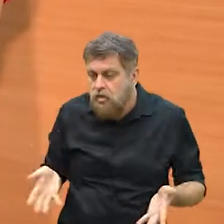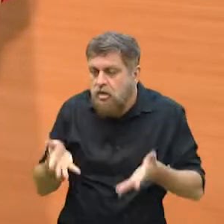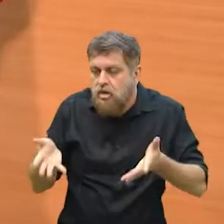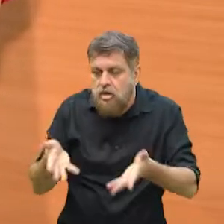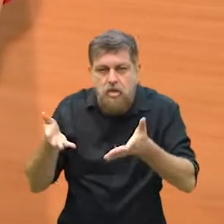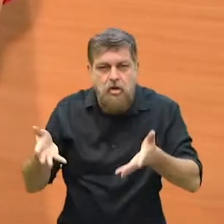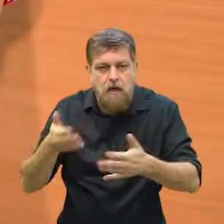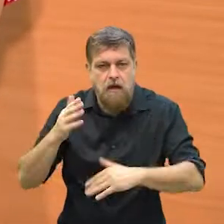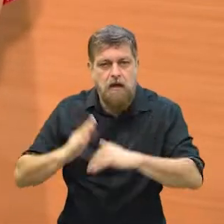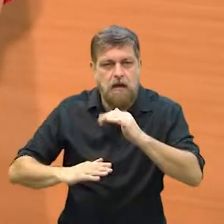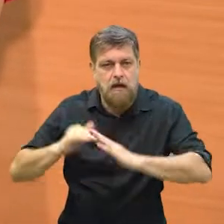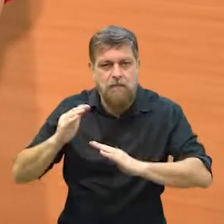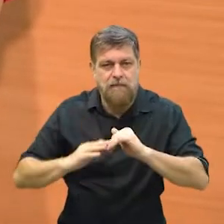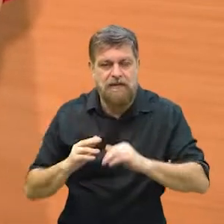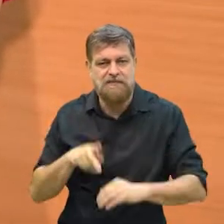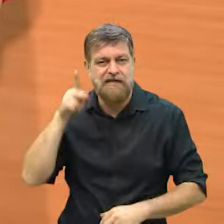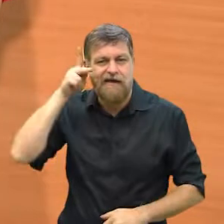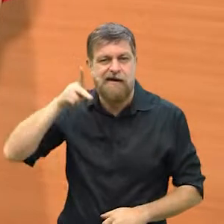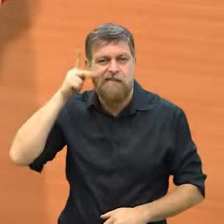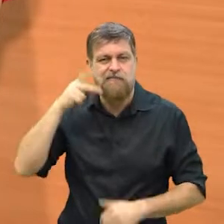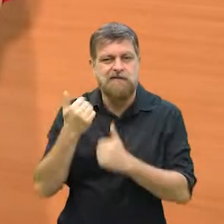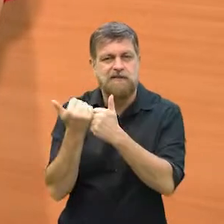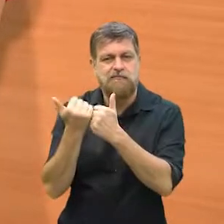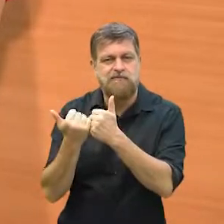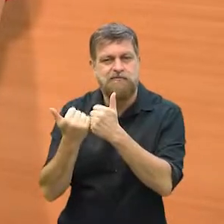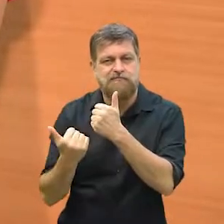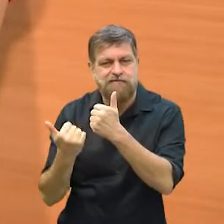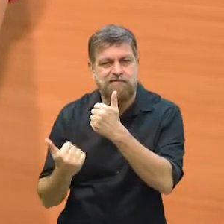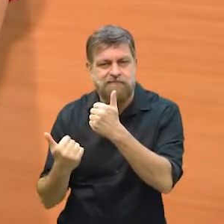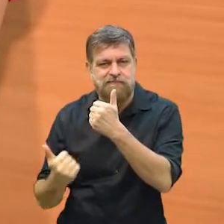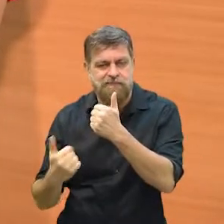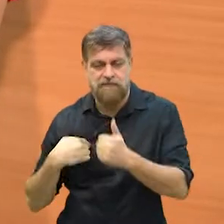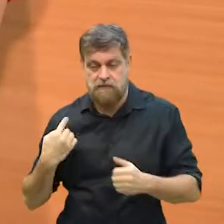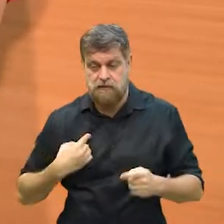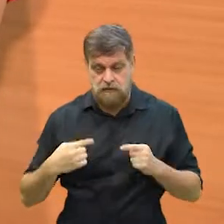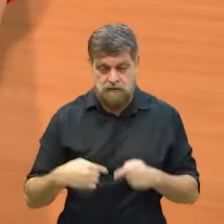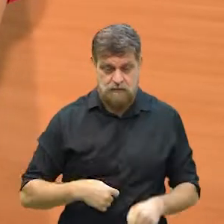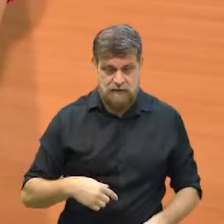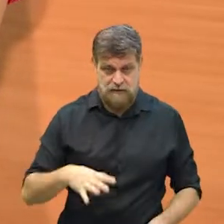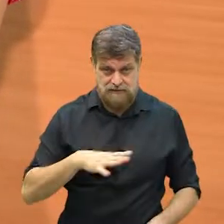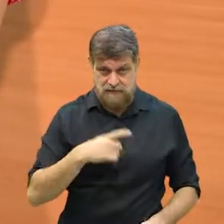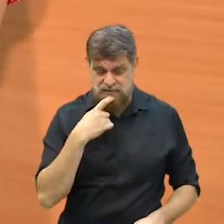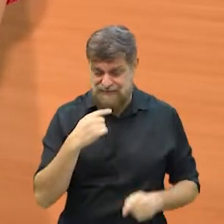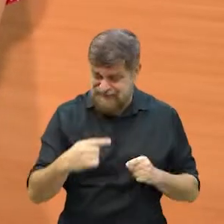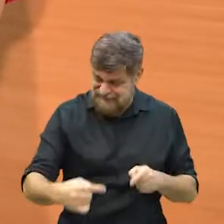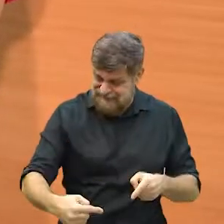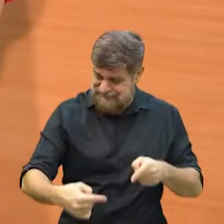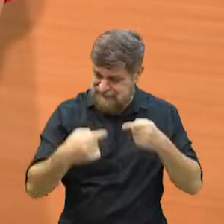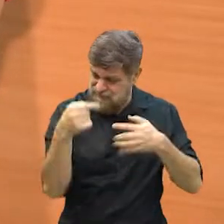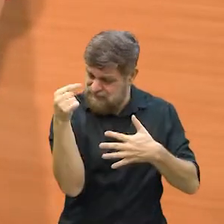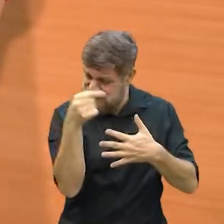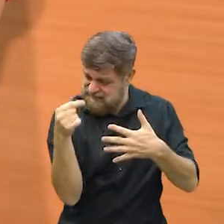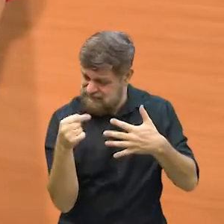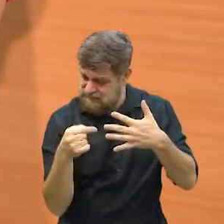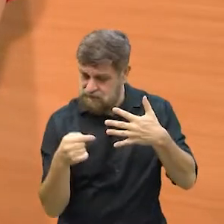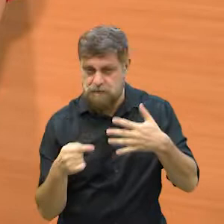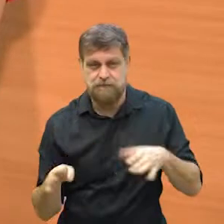incentiva permanentemente uma crise política e nós temos uma série de desafios aqui para a cidade de Campinas, né?